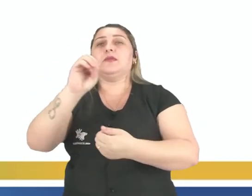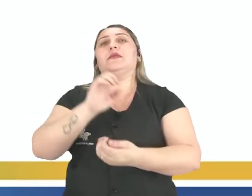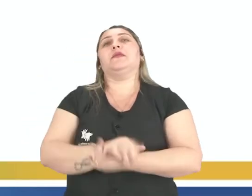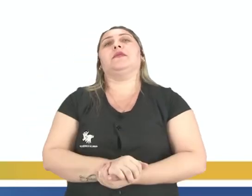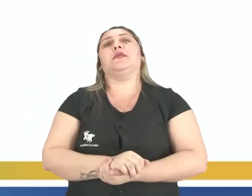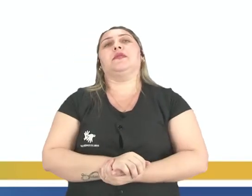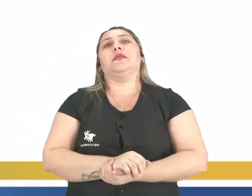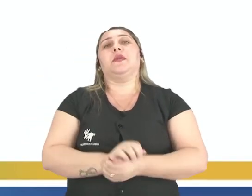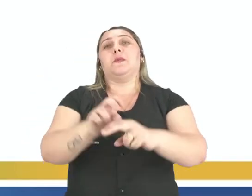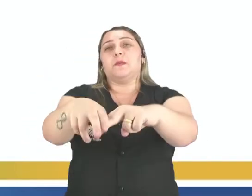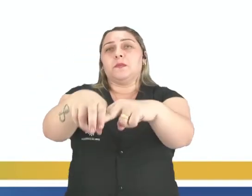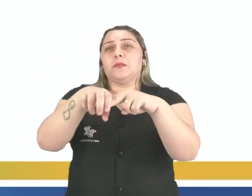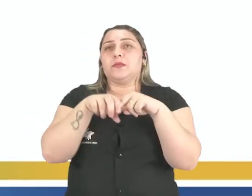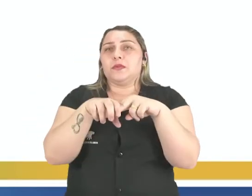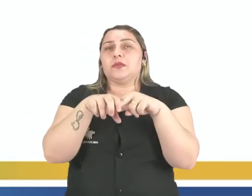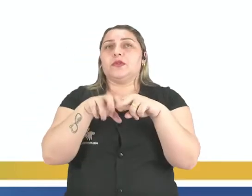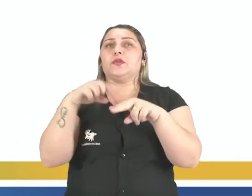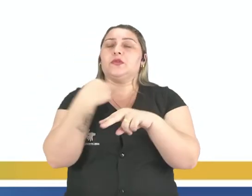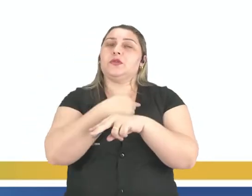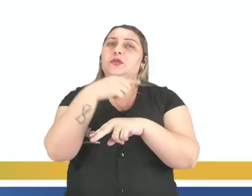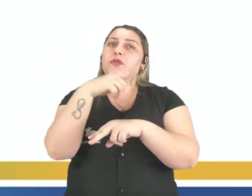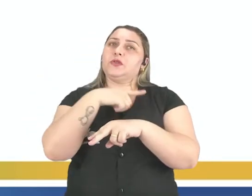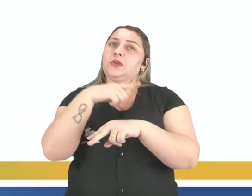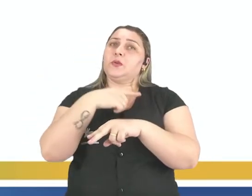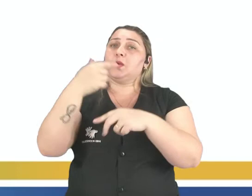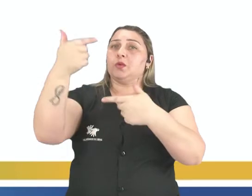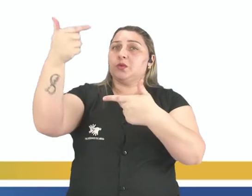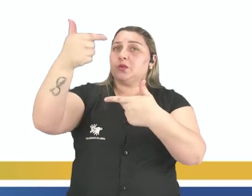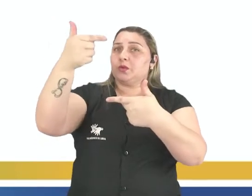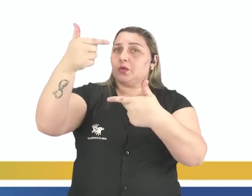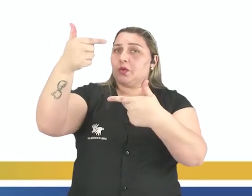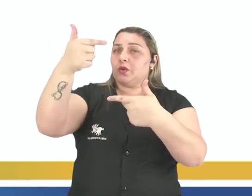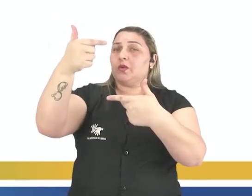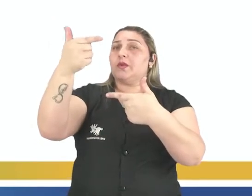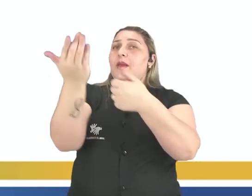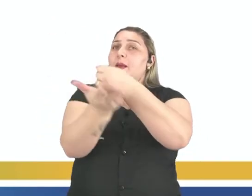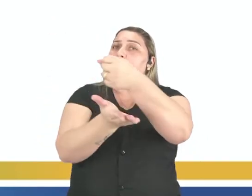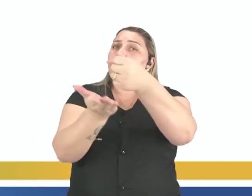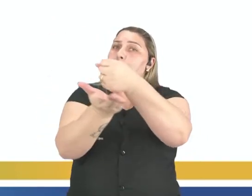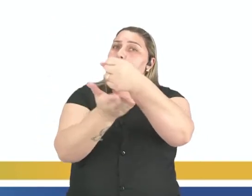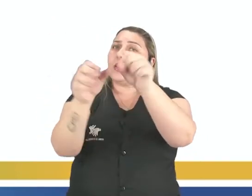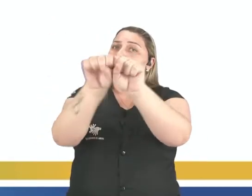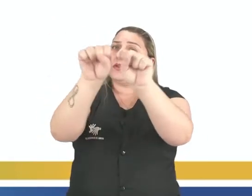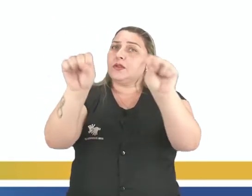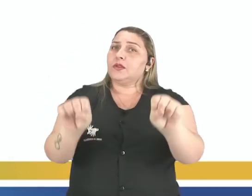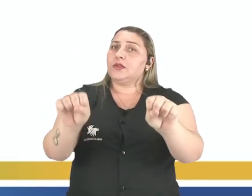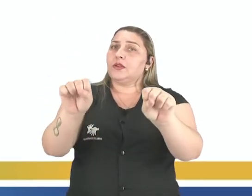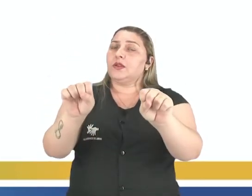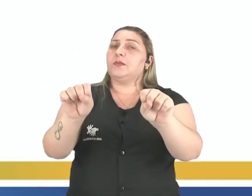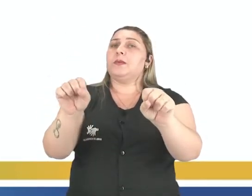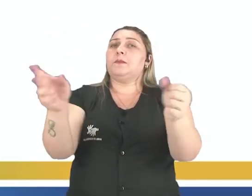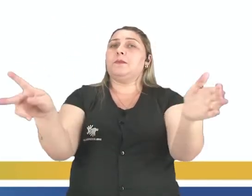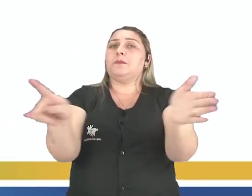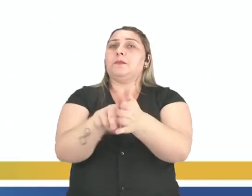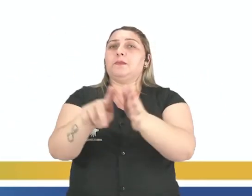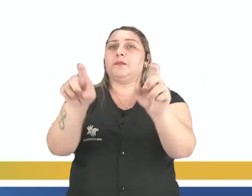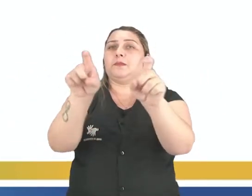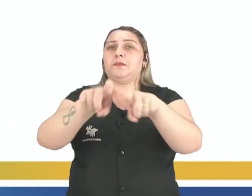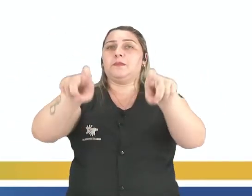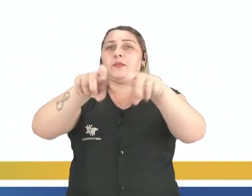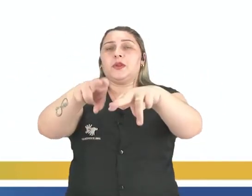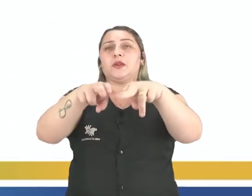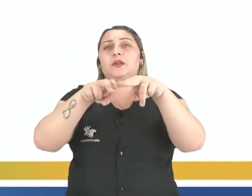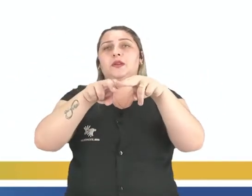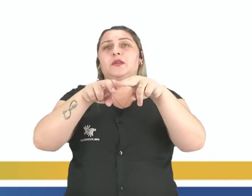binário. Então é por isso que nós temos esse 2 aí, porque 2 é a base do sistema de numeração na informática. É por